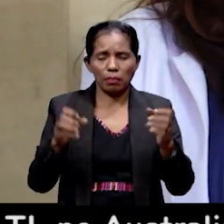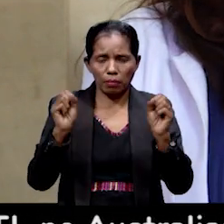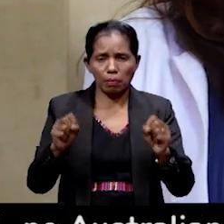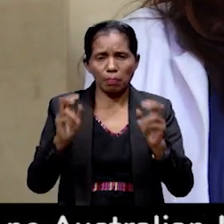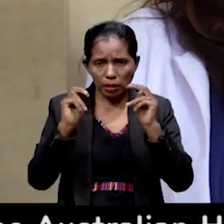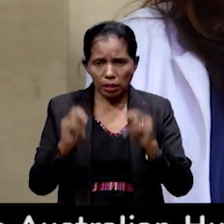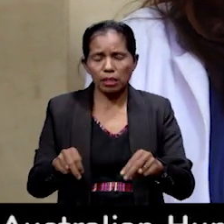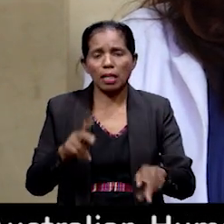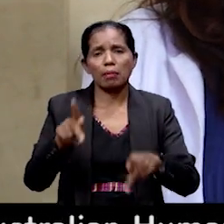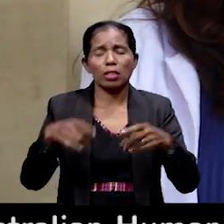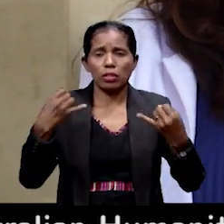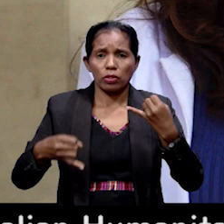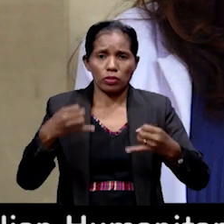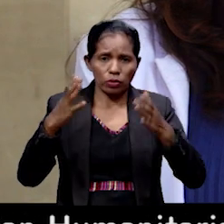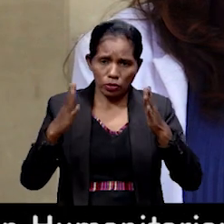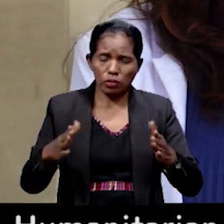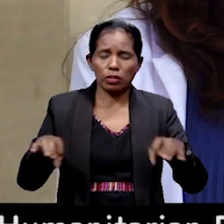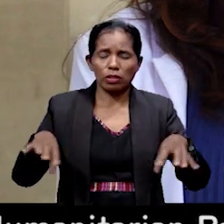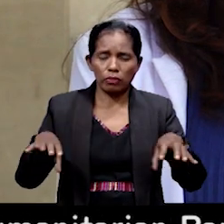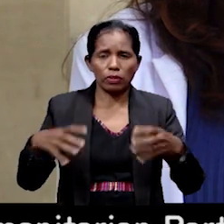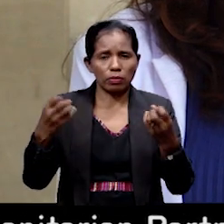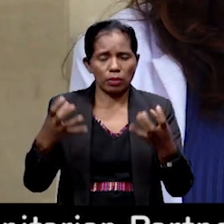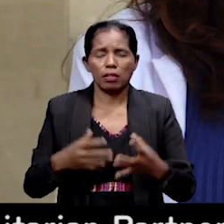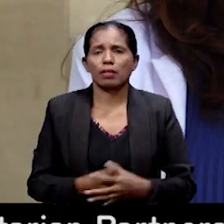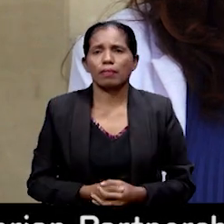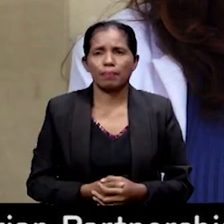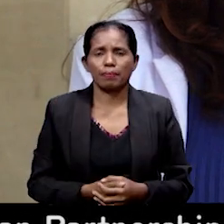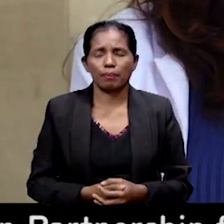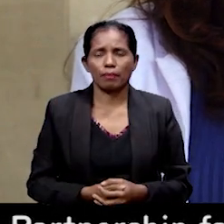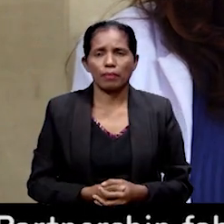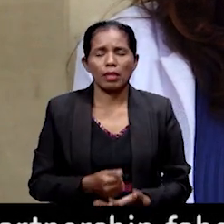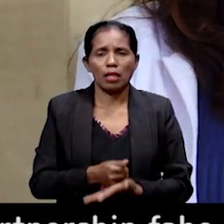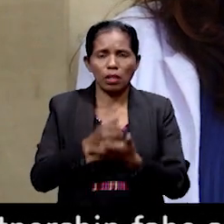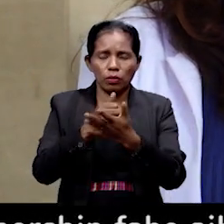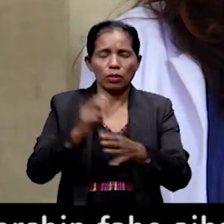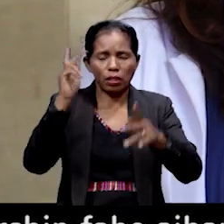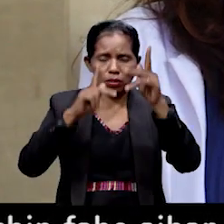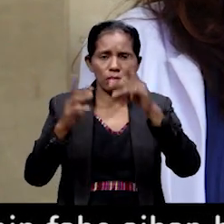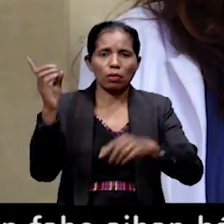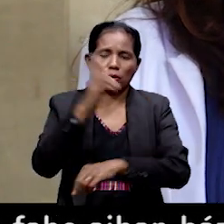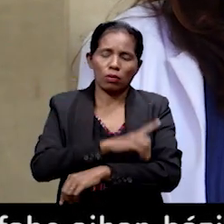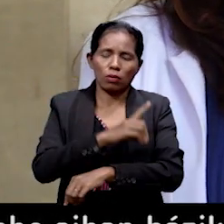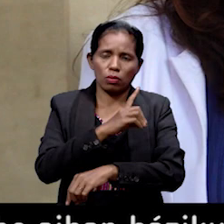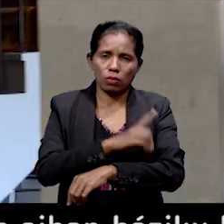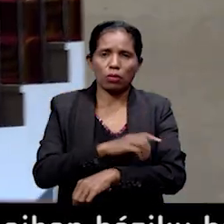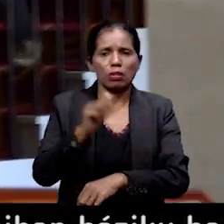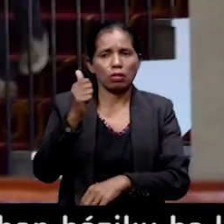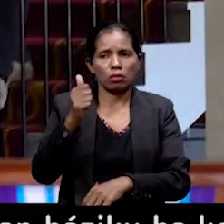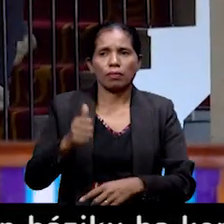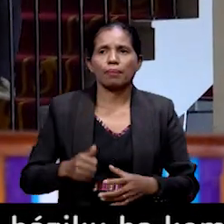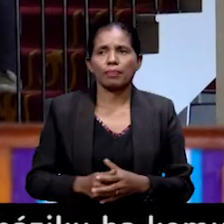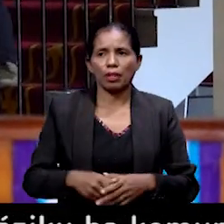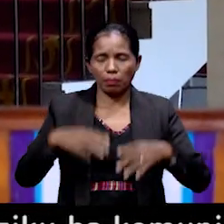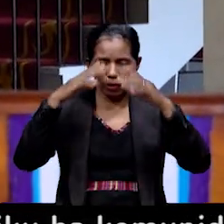humanos. Para bele resolve caso sini kelihatan. Nemo loran tama proses sanur.